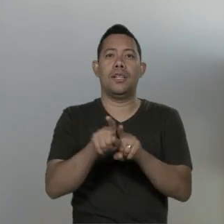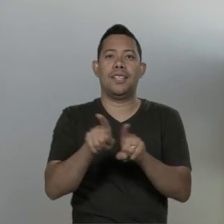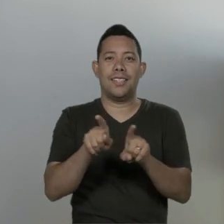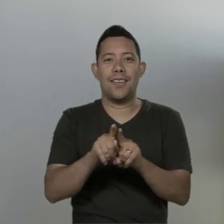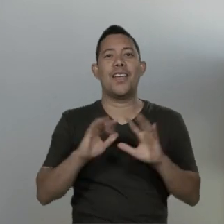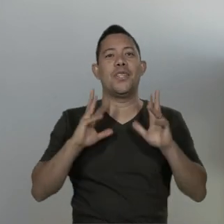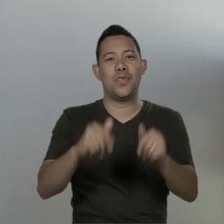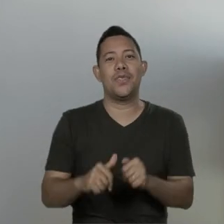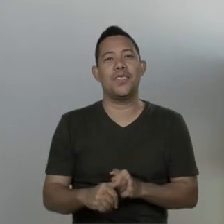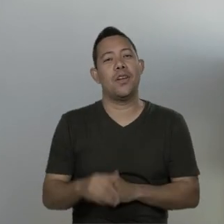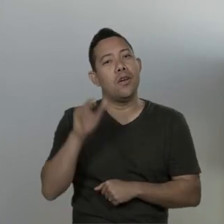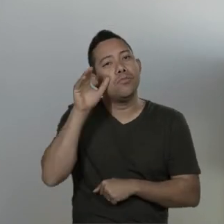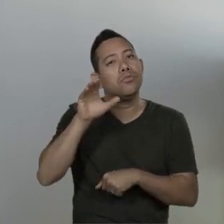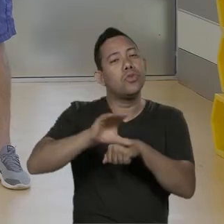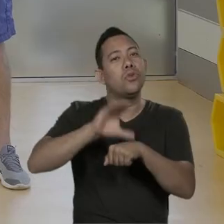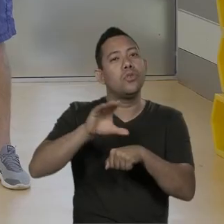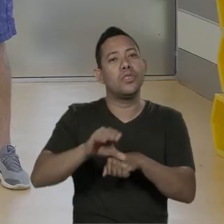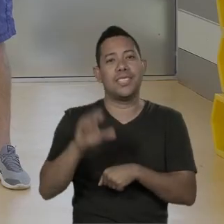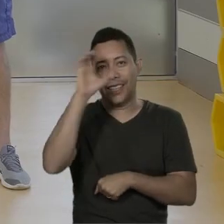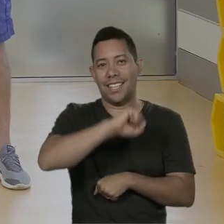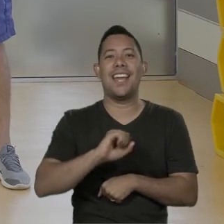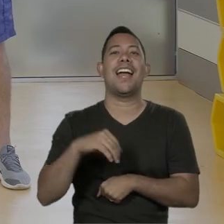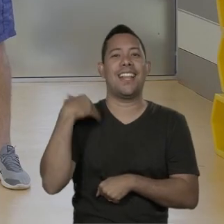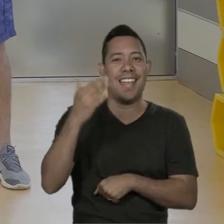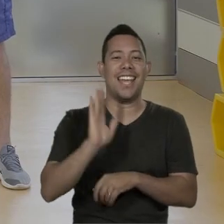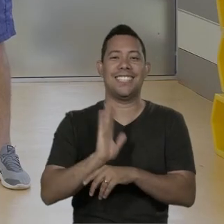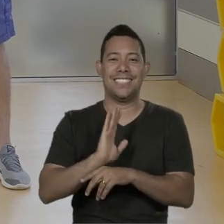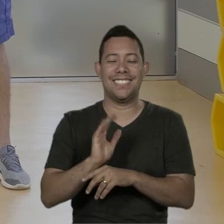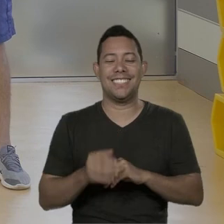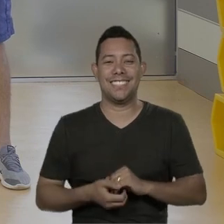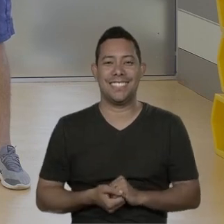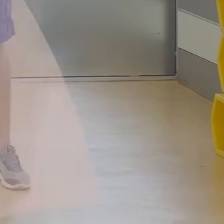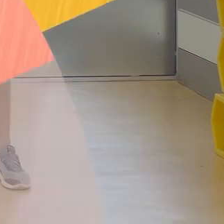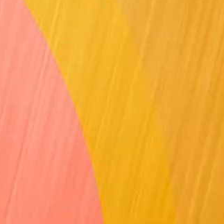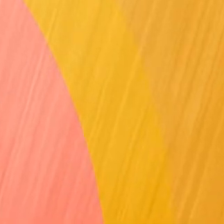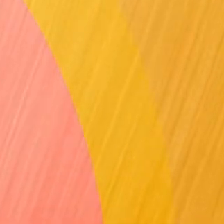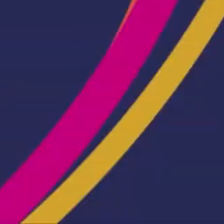SP para mais cursos como esse. Até a próxima e bons pedais!